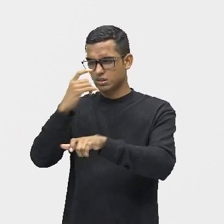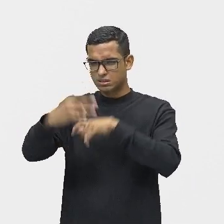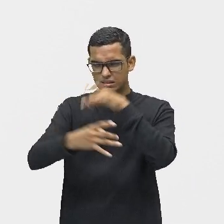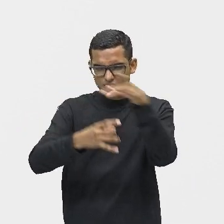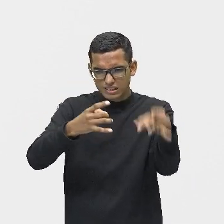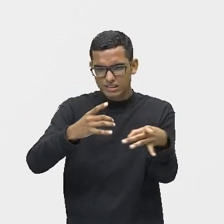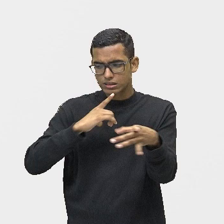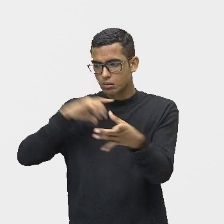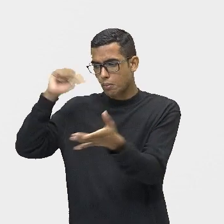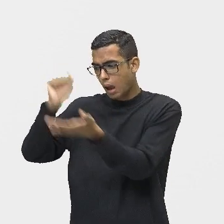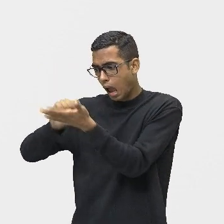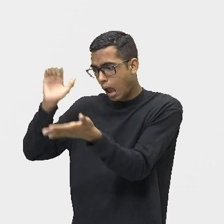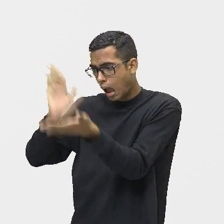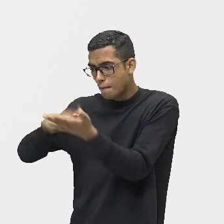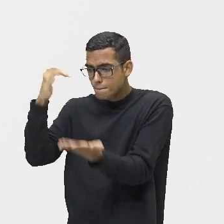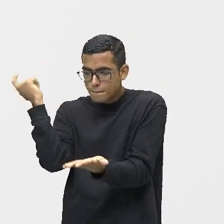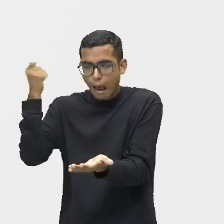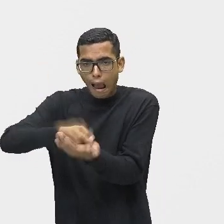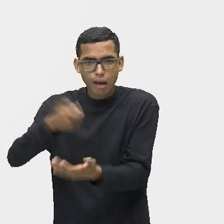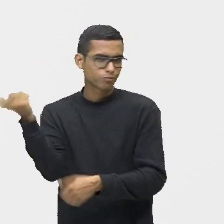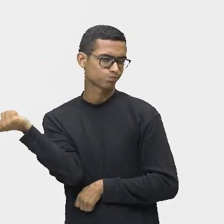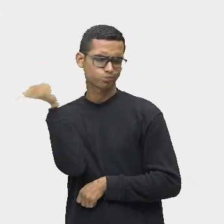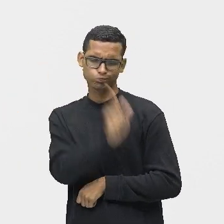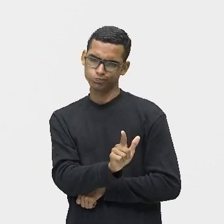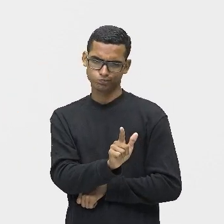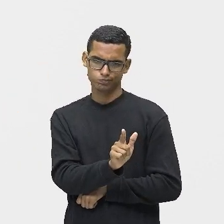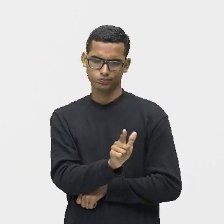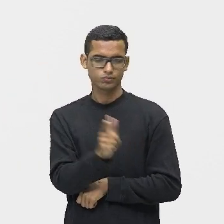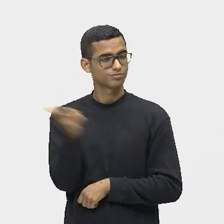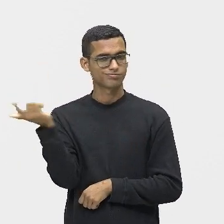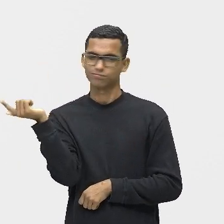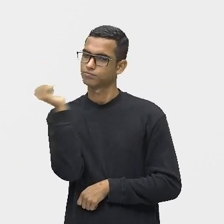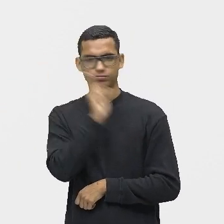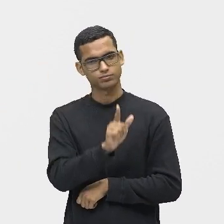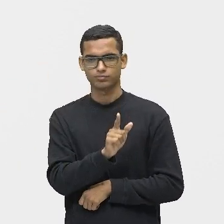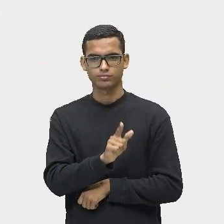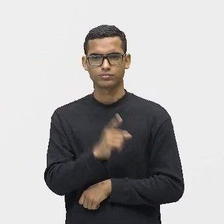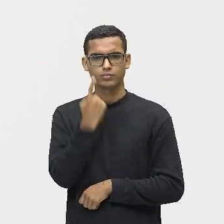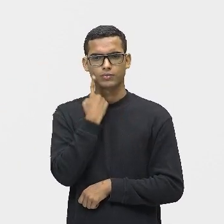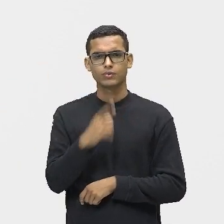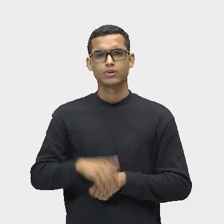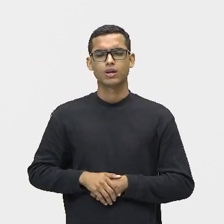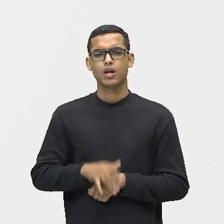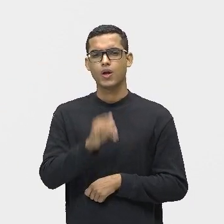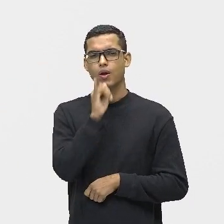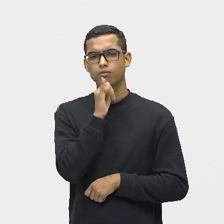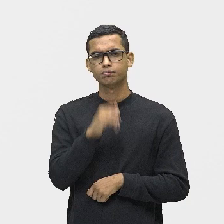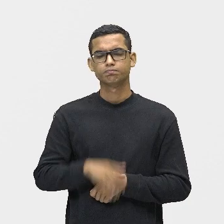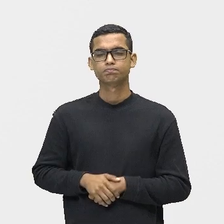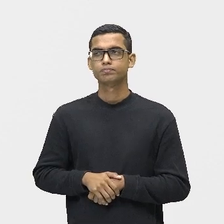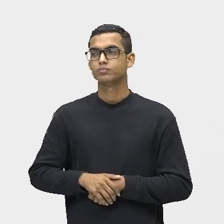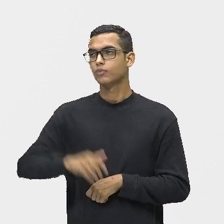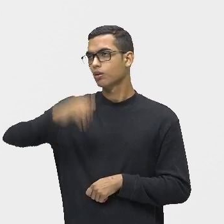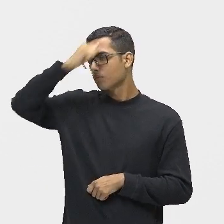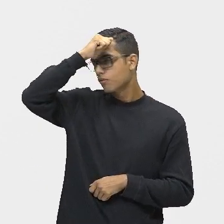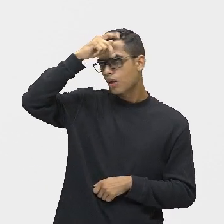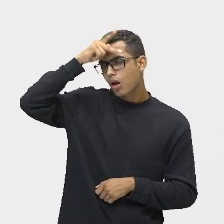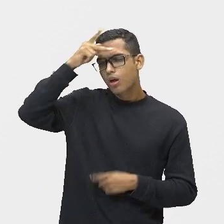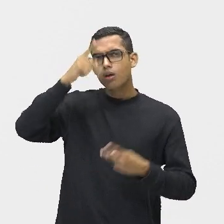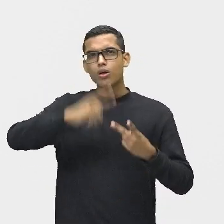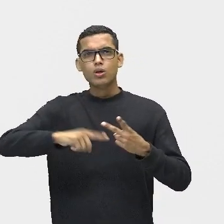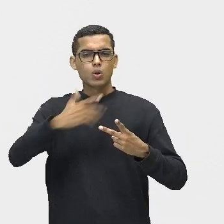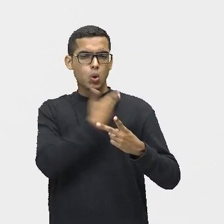a ser colocado. Outro argumento que você poderia utilizar, prefeitura, governo do estado,